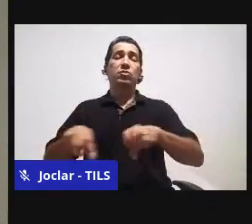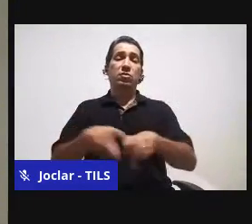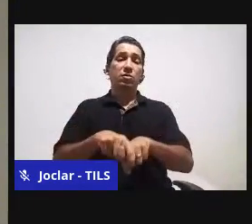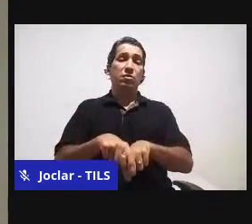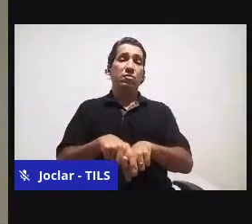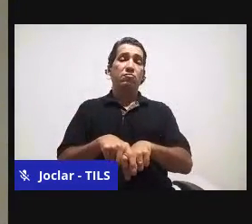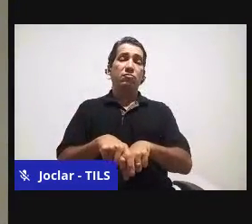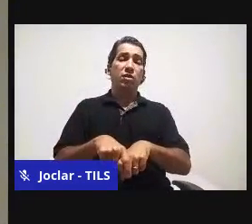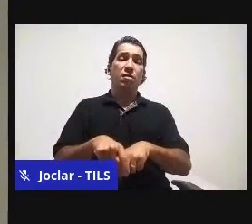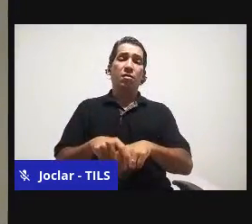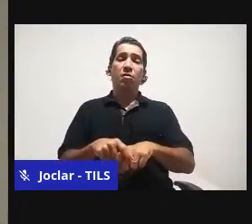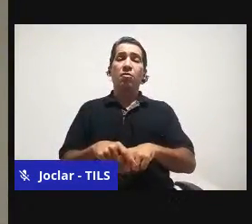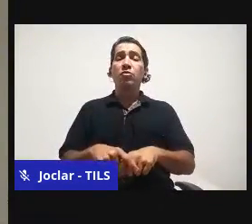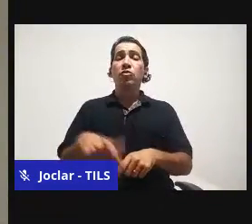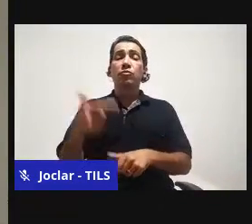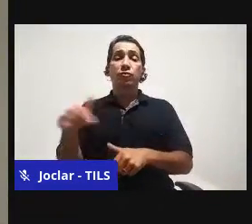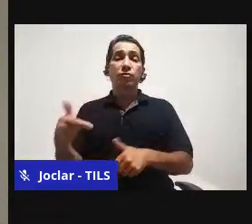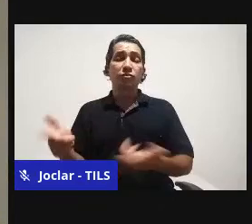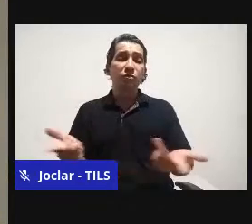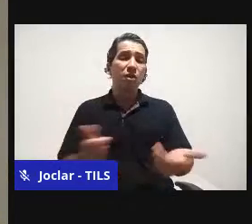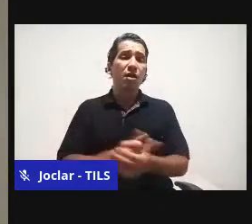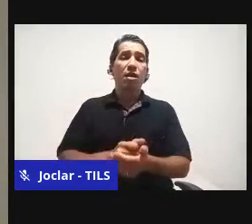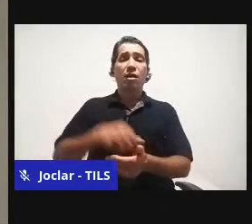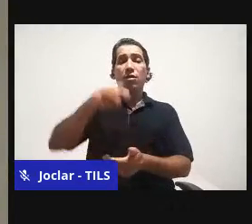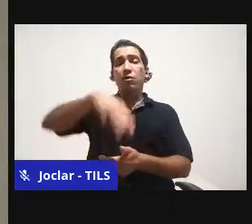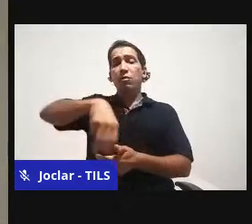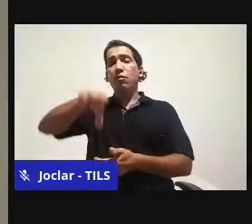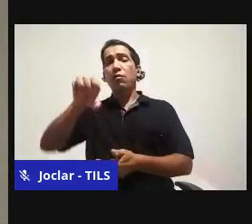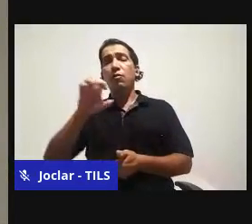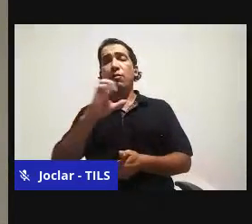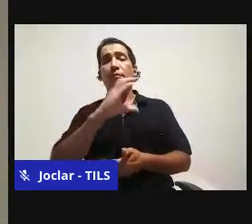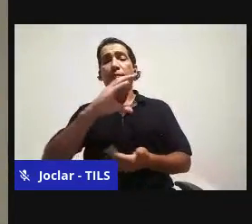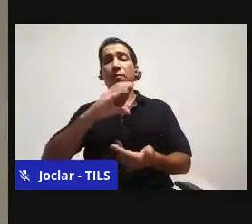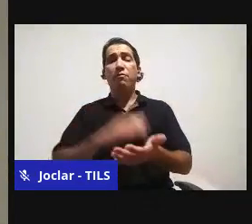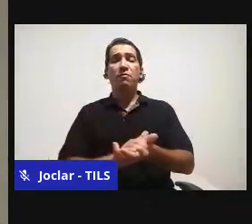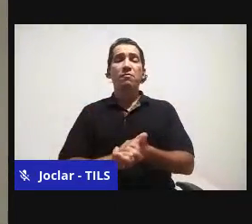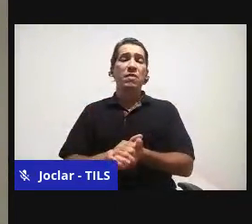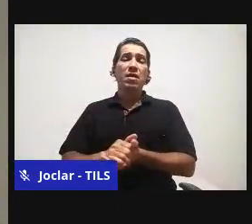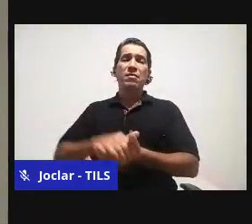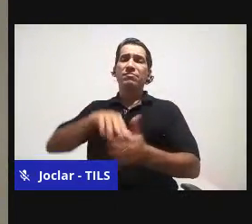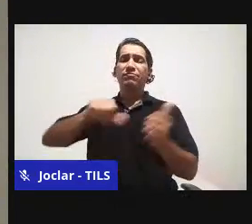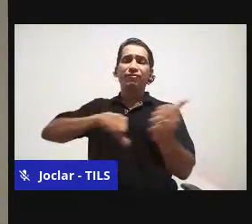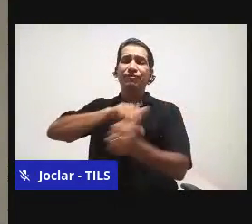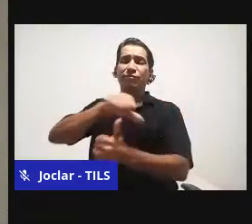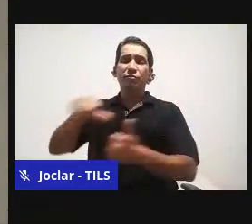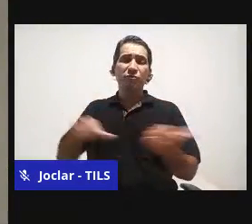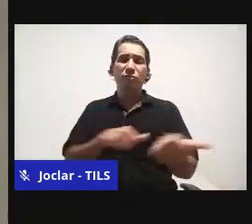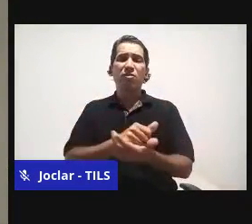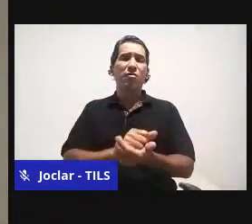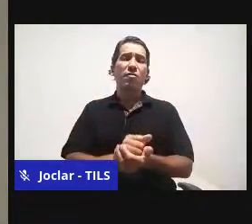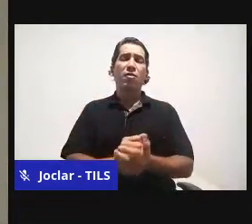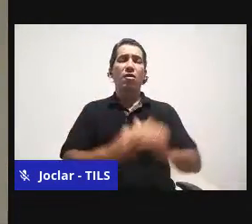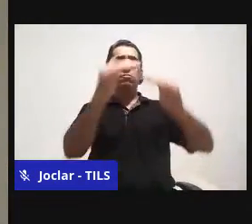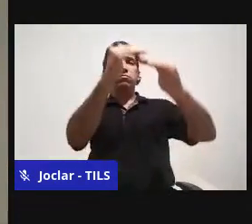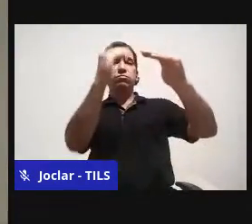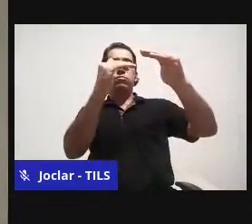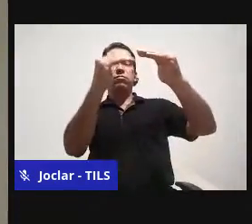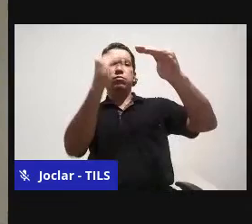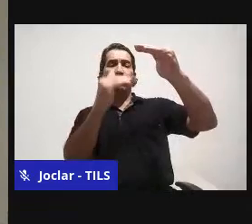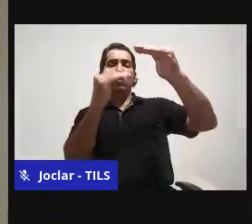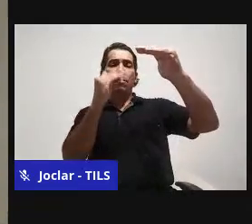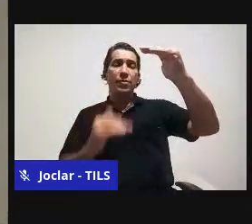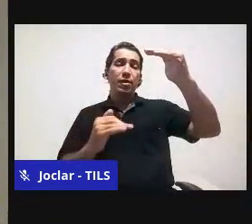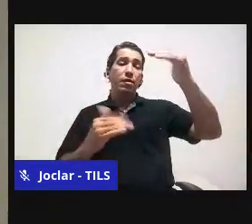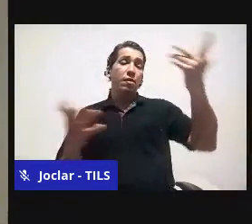atual governo, o Ministério da Educação foi relegado a um terceiro, quarto plano, nós não temos uma política pública